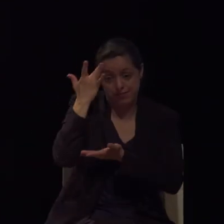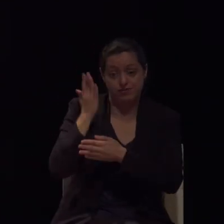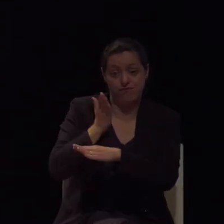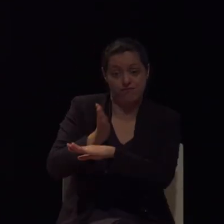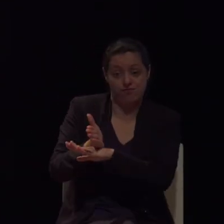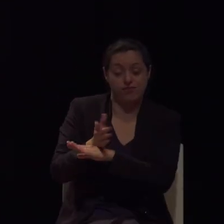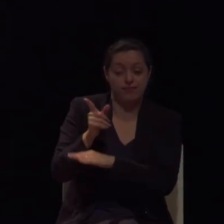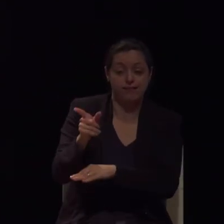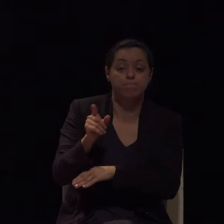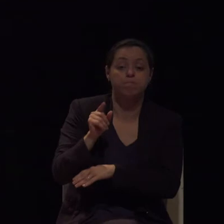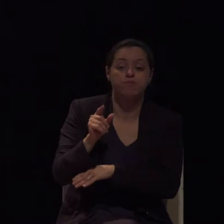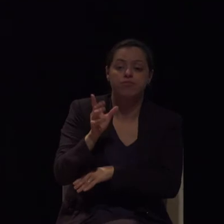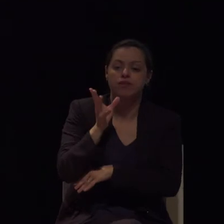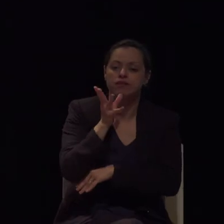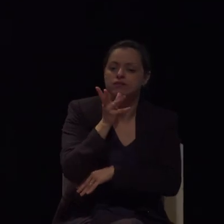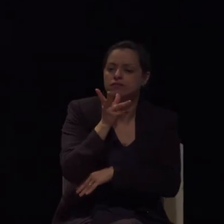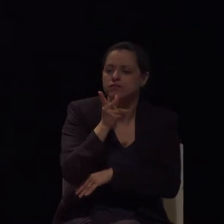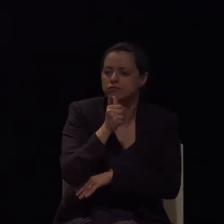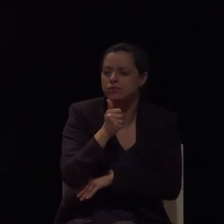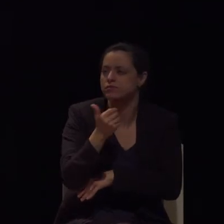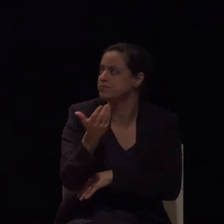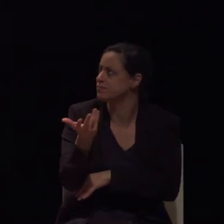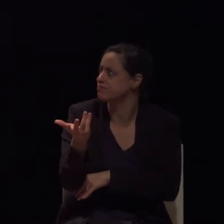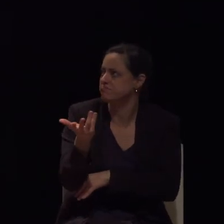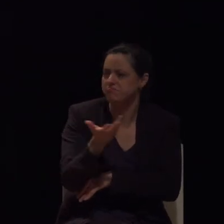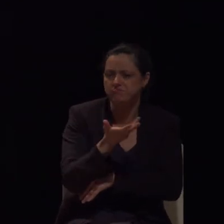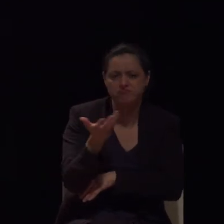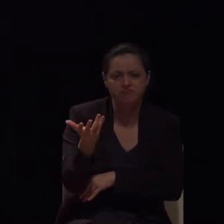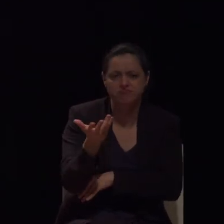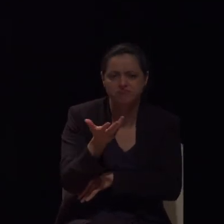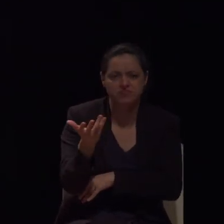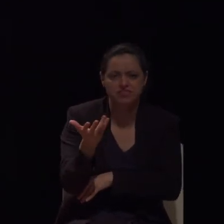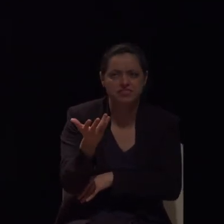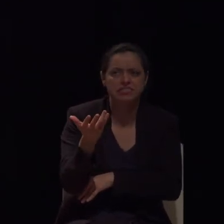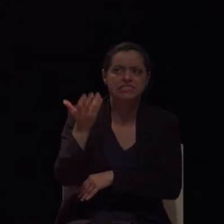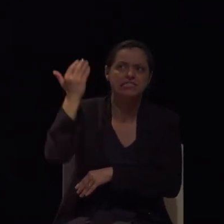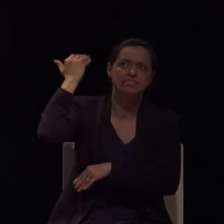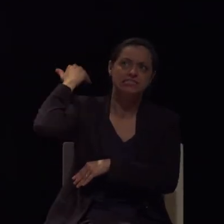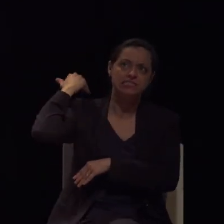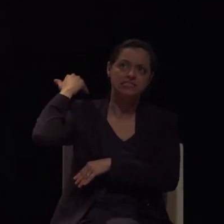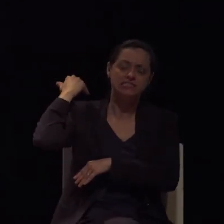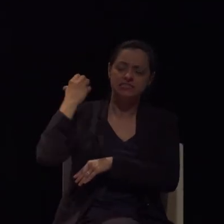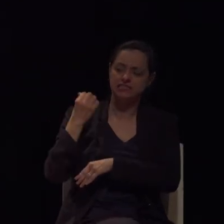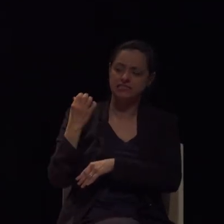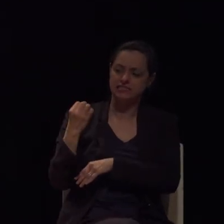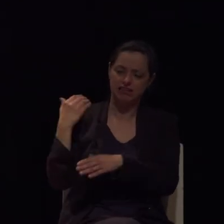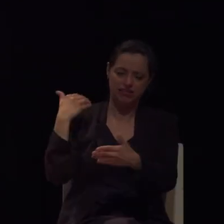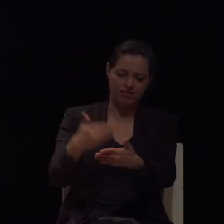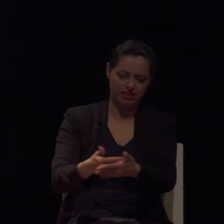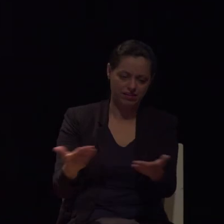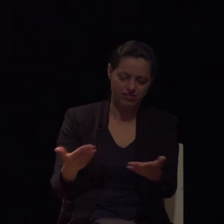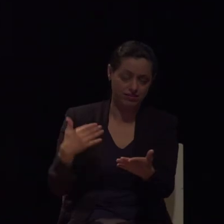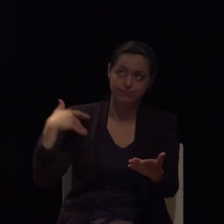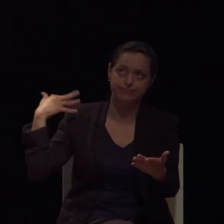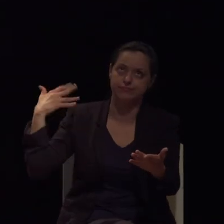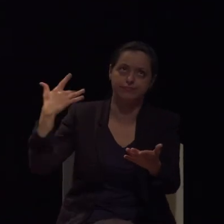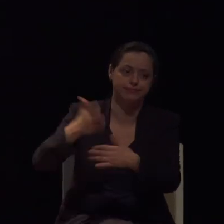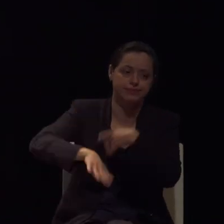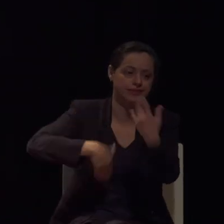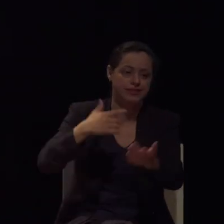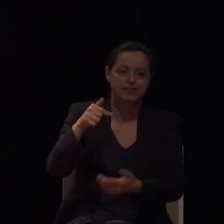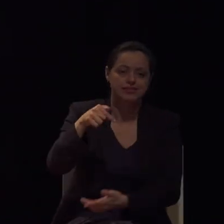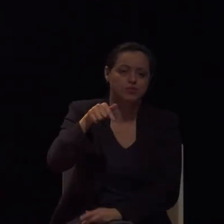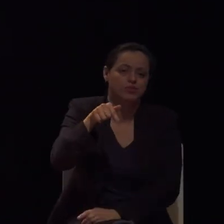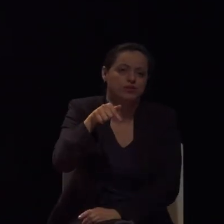na e demoraram um ano não sei quanto tempo já passou dos anos 60 até agora é 57